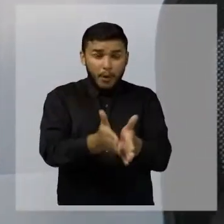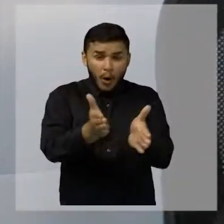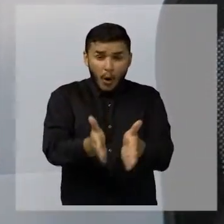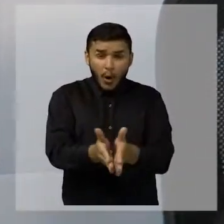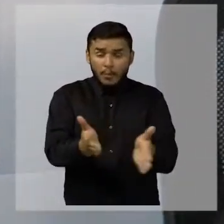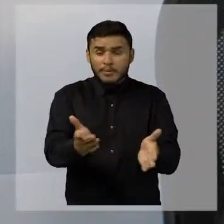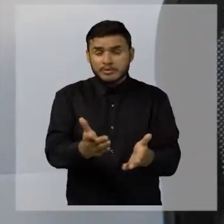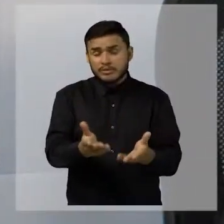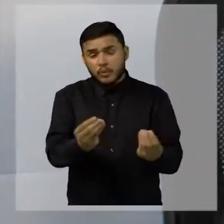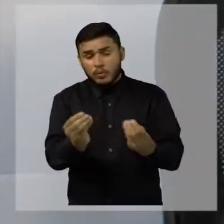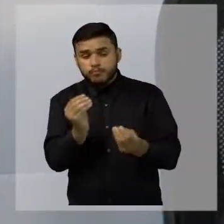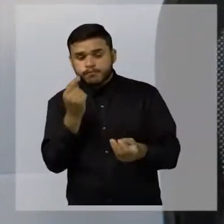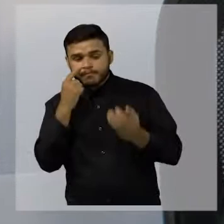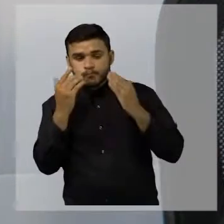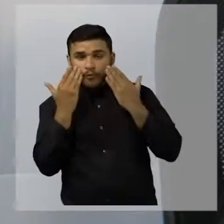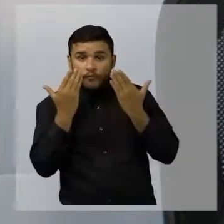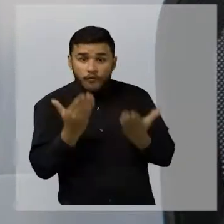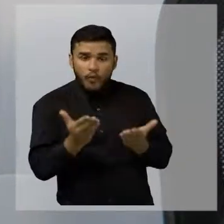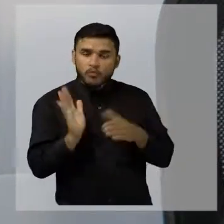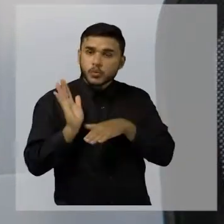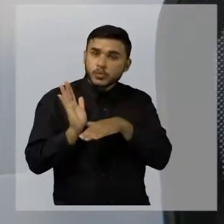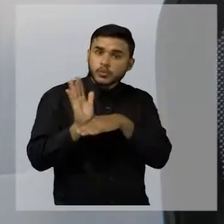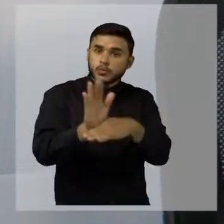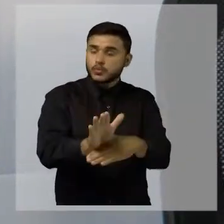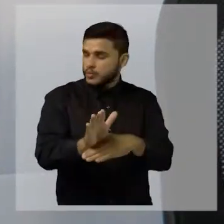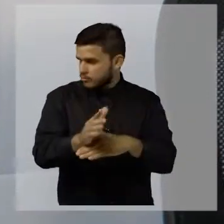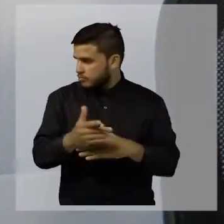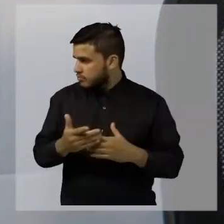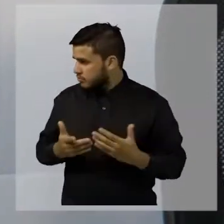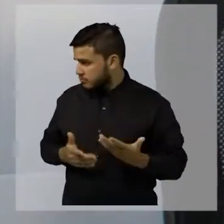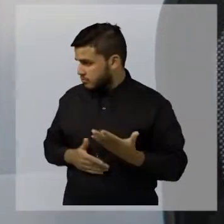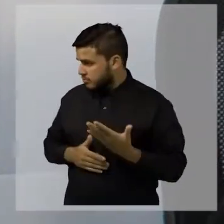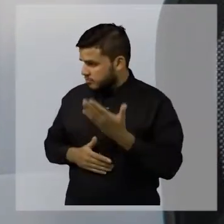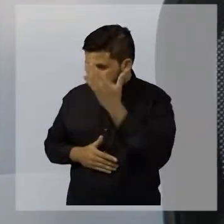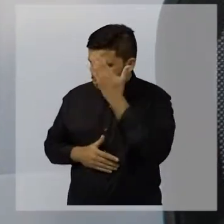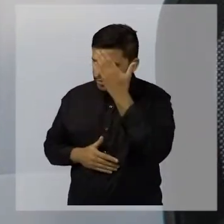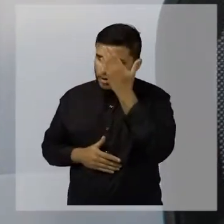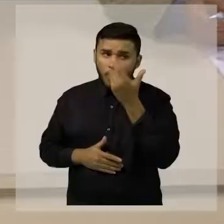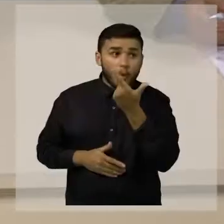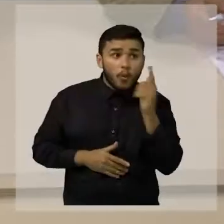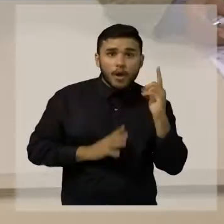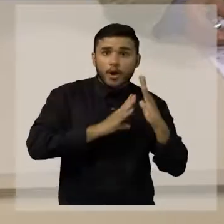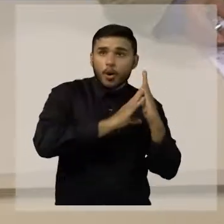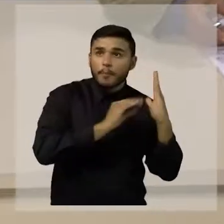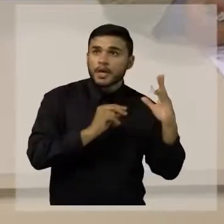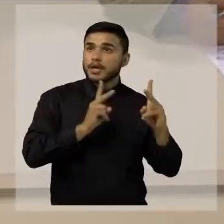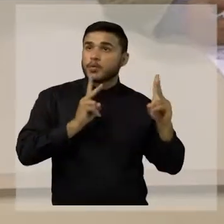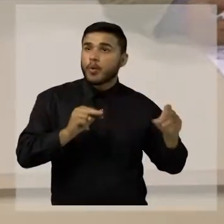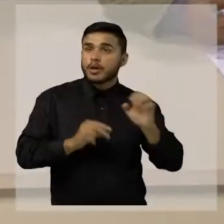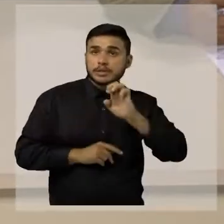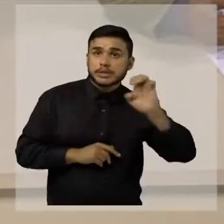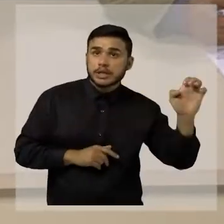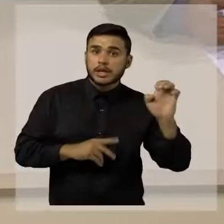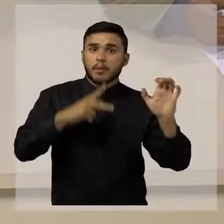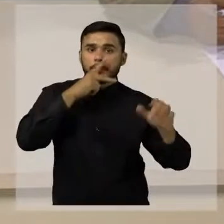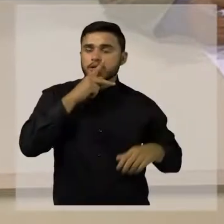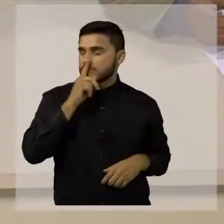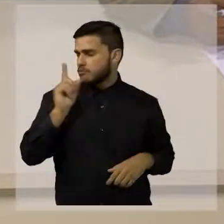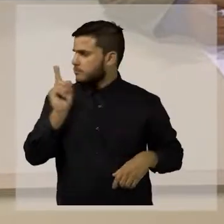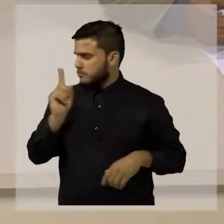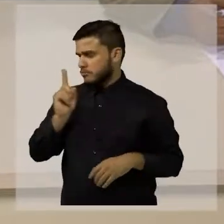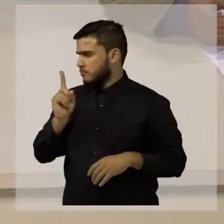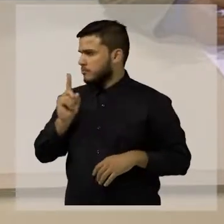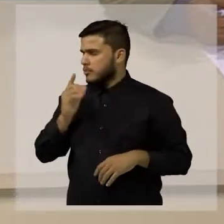não tinha uma mesma visão dessa intervenção de partidos mais à esquerda. Ele tinha, de alguma maneira, uma